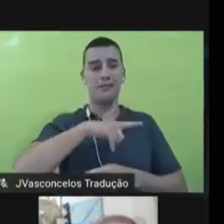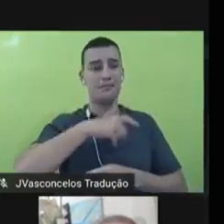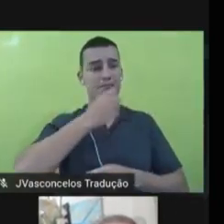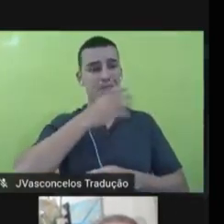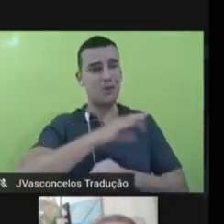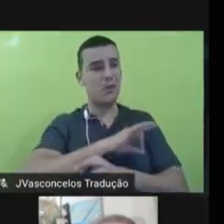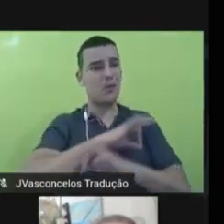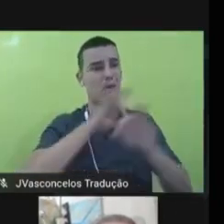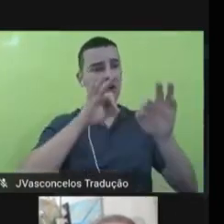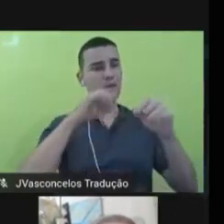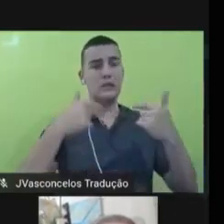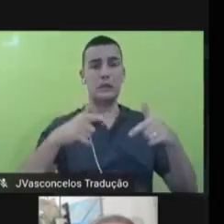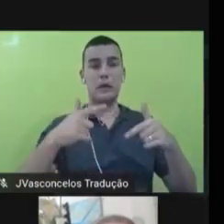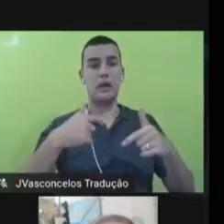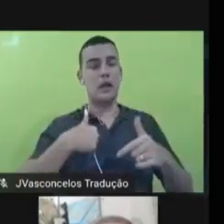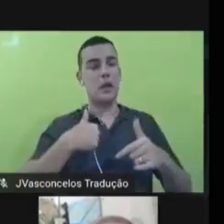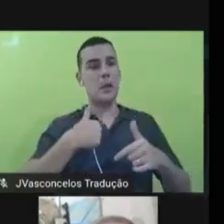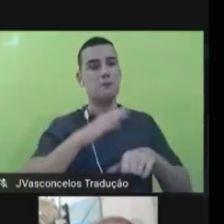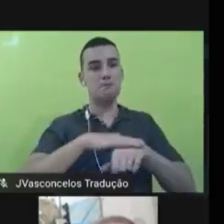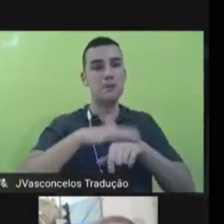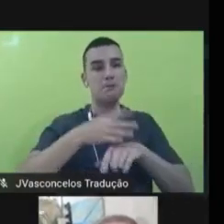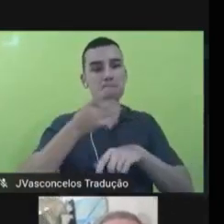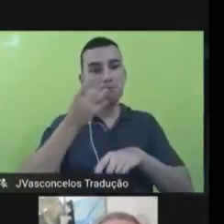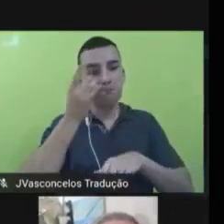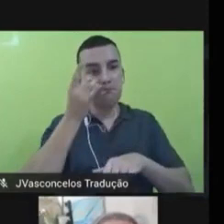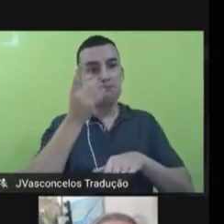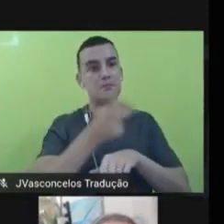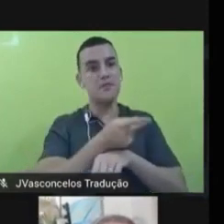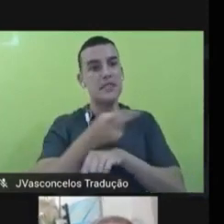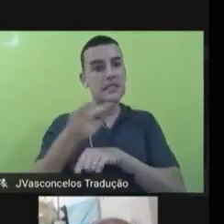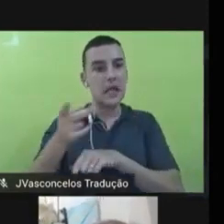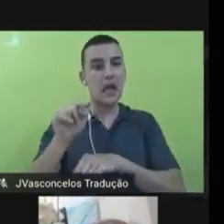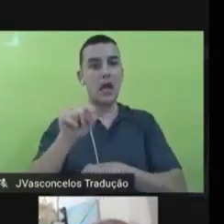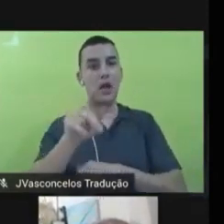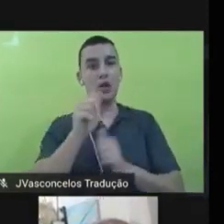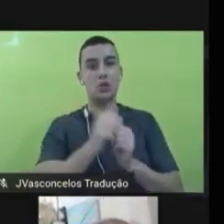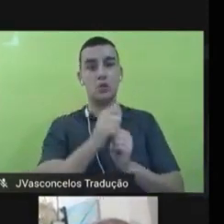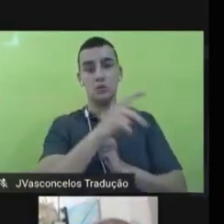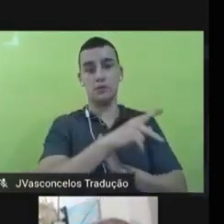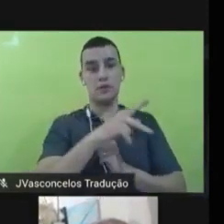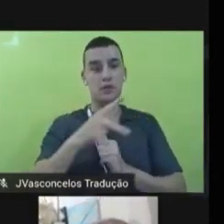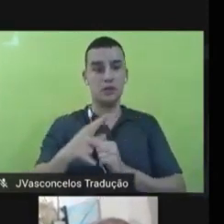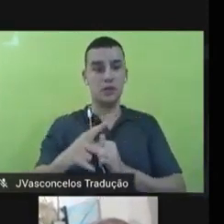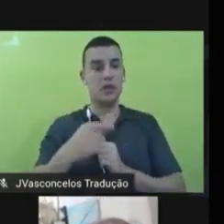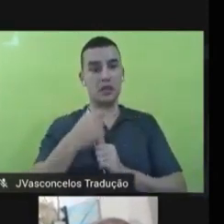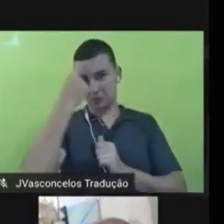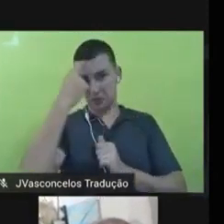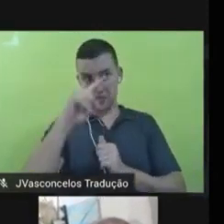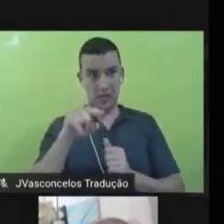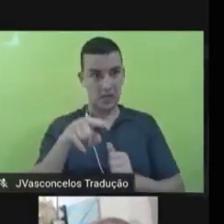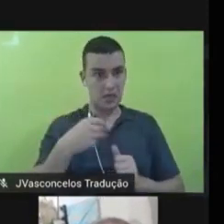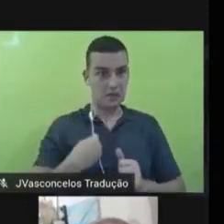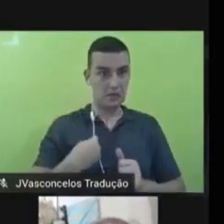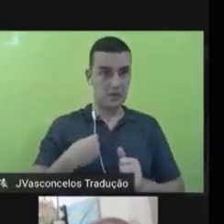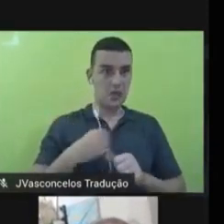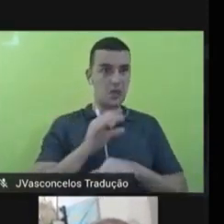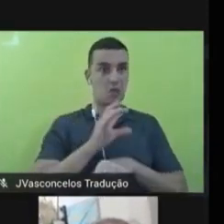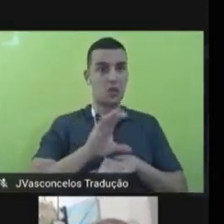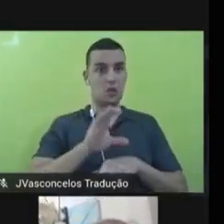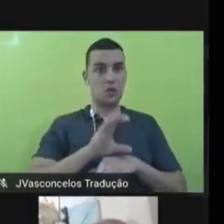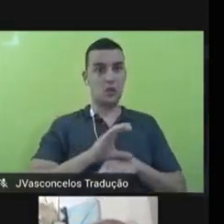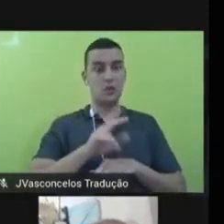município de Salvador, que eu pude visitar, com a professora, nem sei se ela está fazendo curso, a